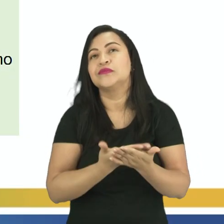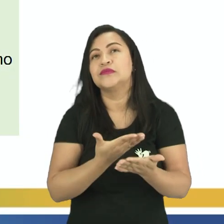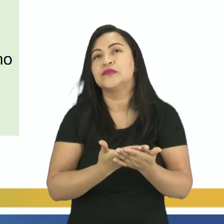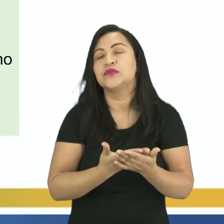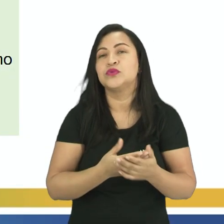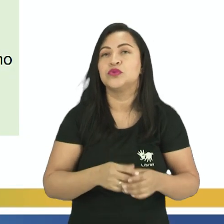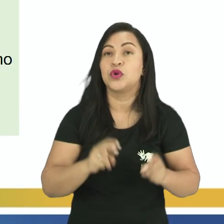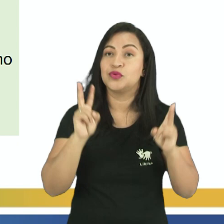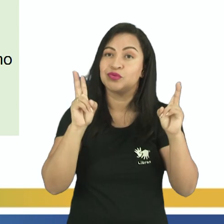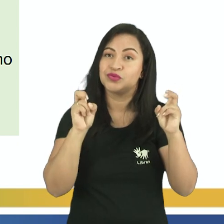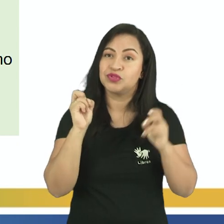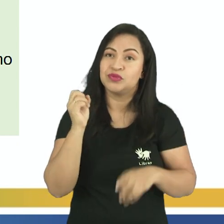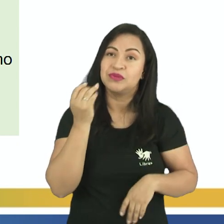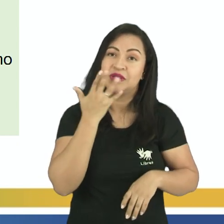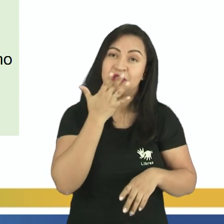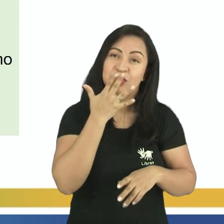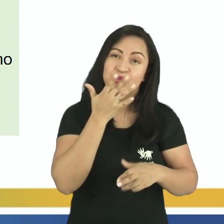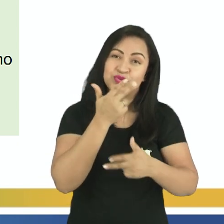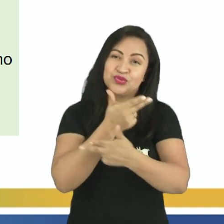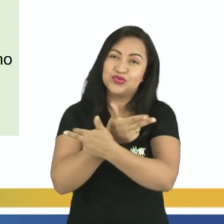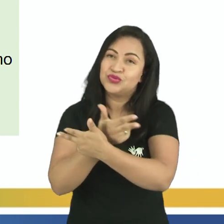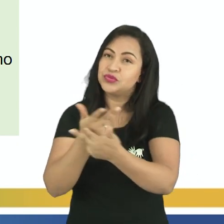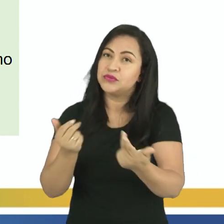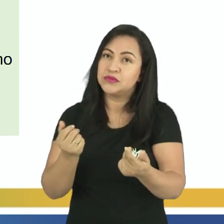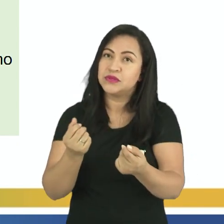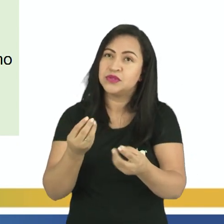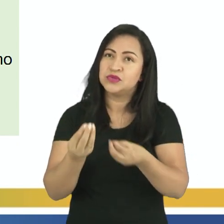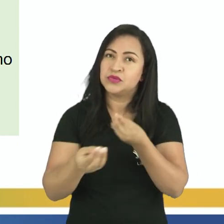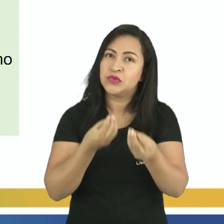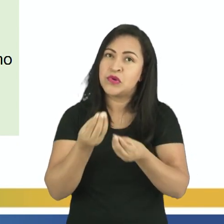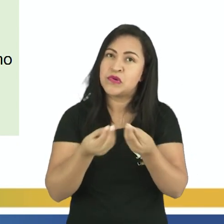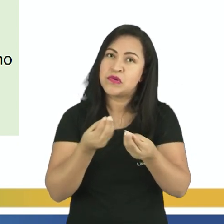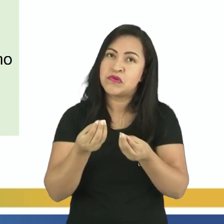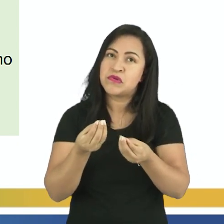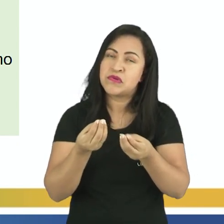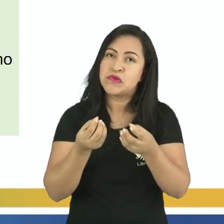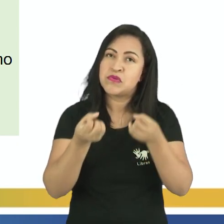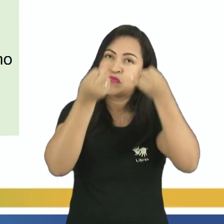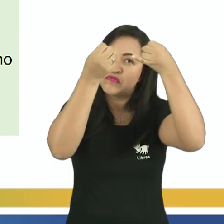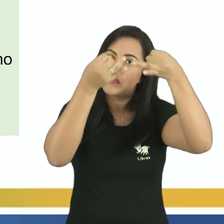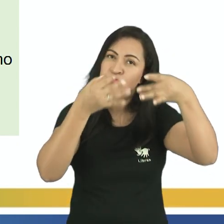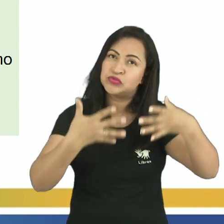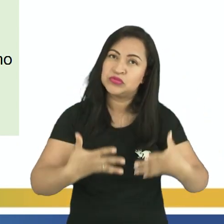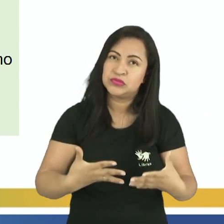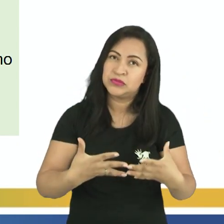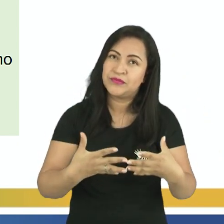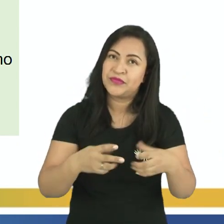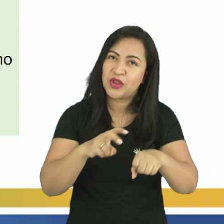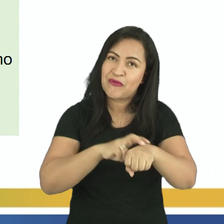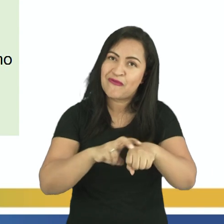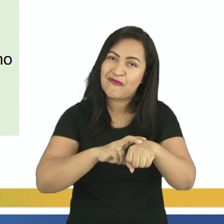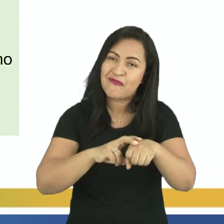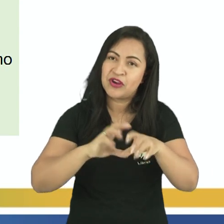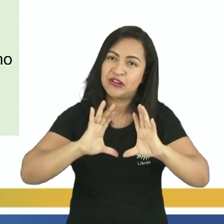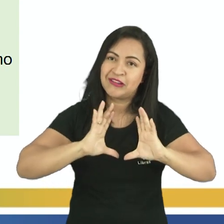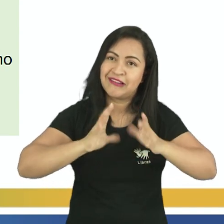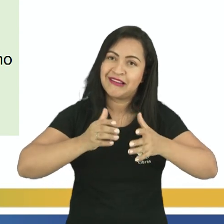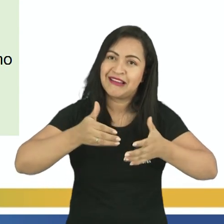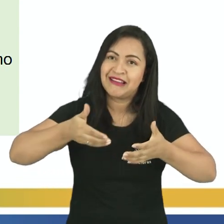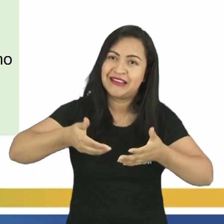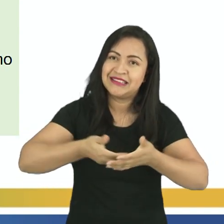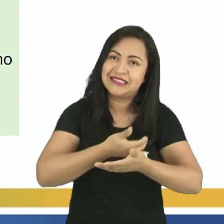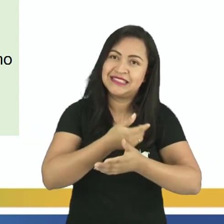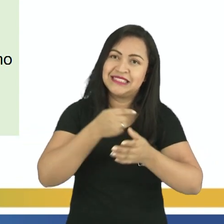estudado sobre as cores dos objetos, como explicar a cor verde da casca da melancia? Então, como eu expliquei